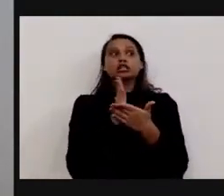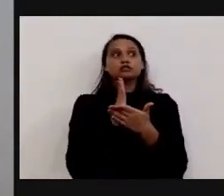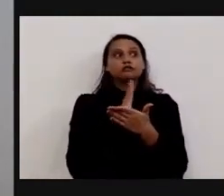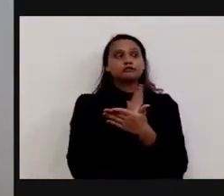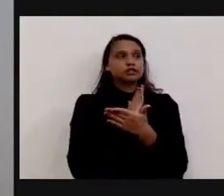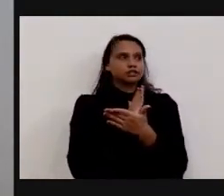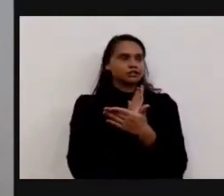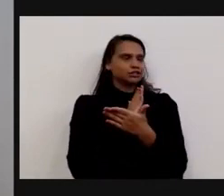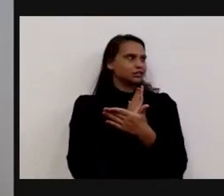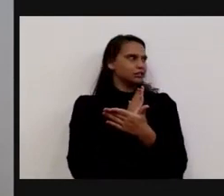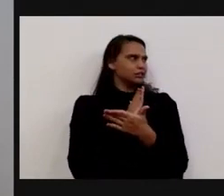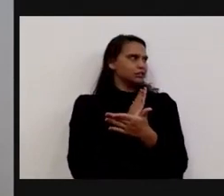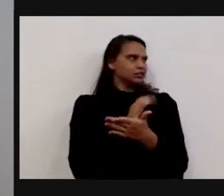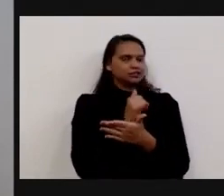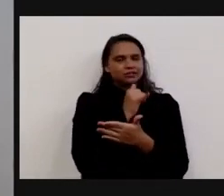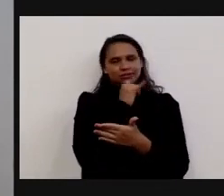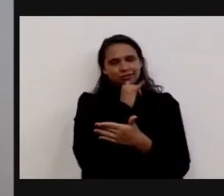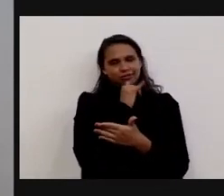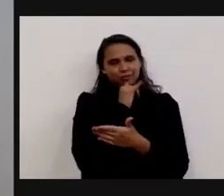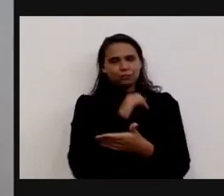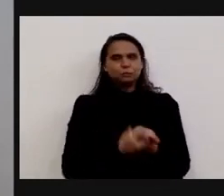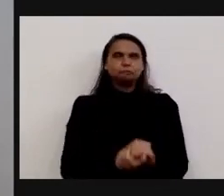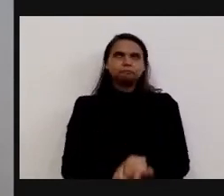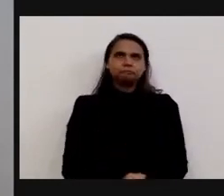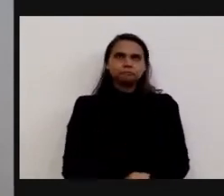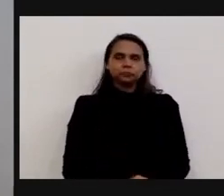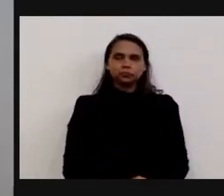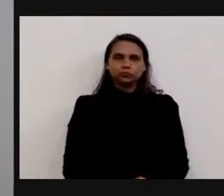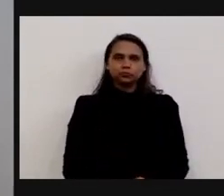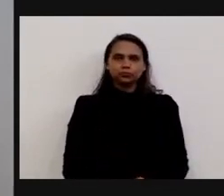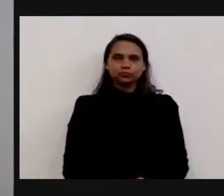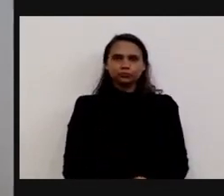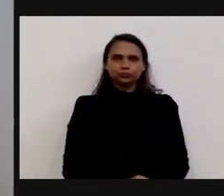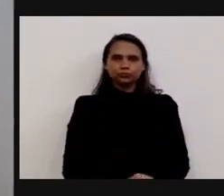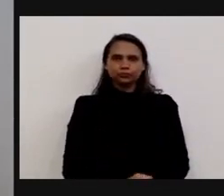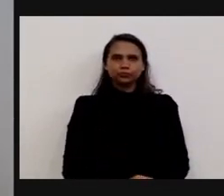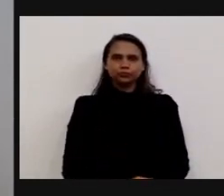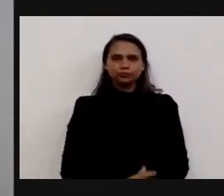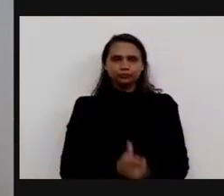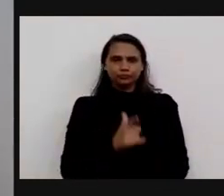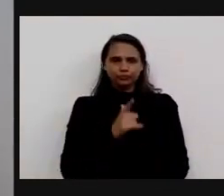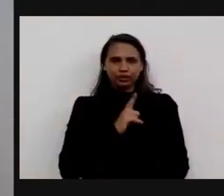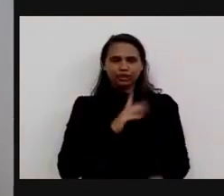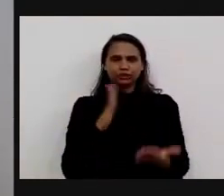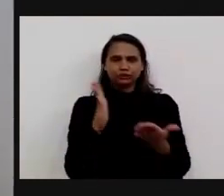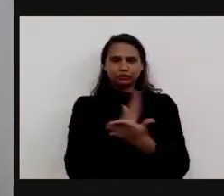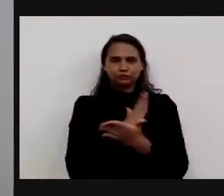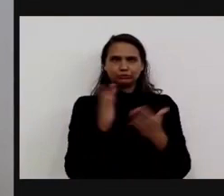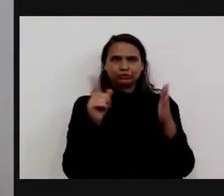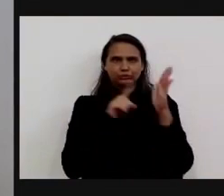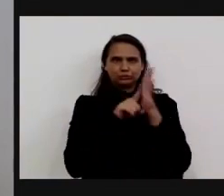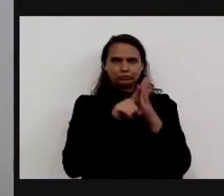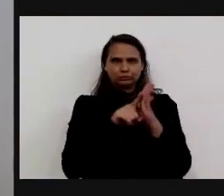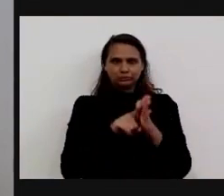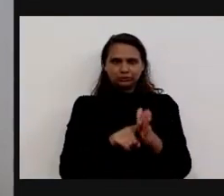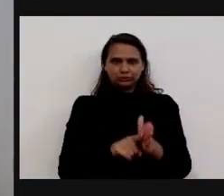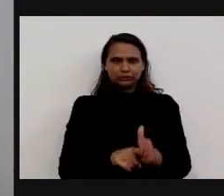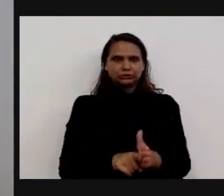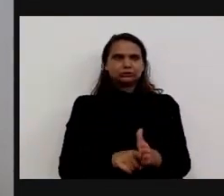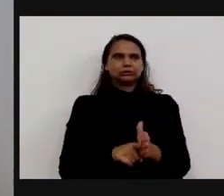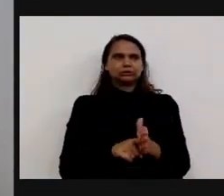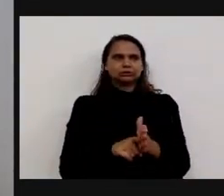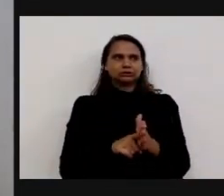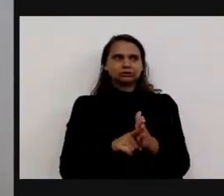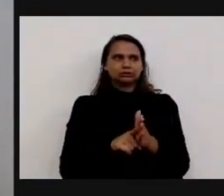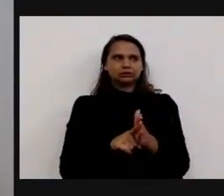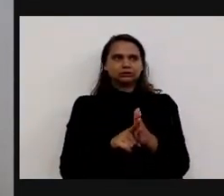um exemplo que também ilustra muito bem isso não tem algumas pesquisas essa do pousech que mostra isso também mas tem outros